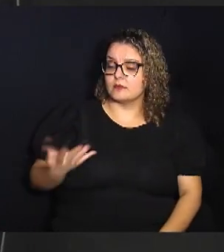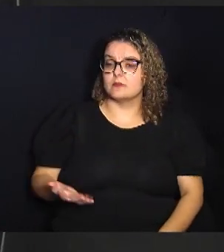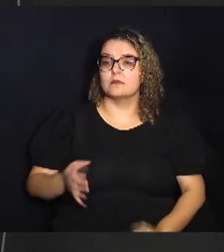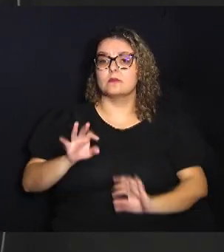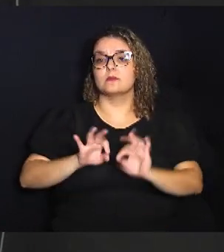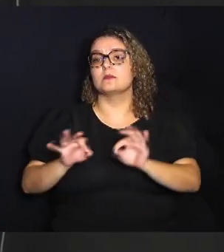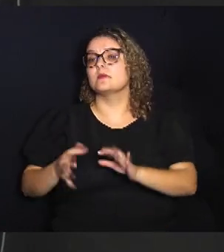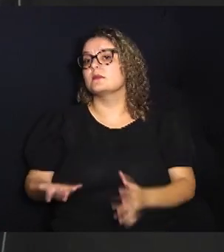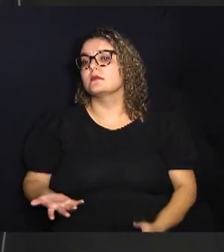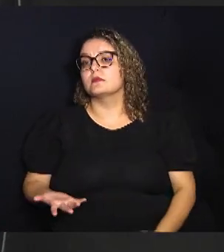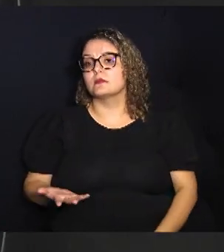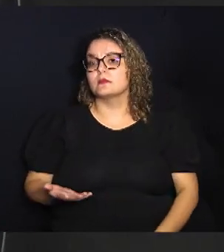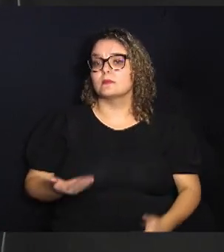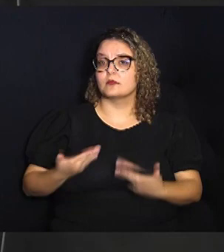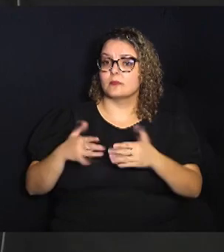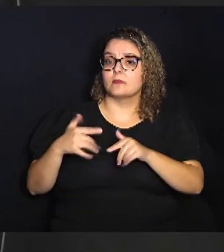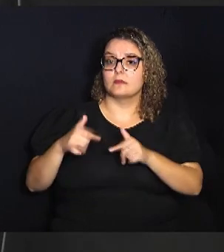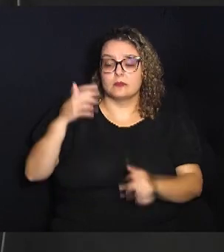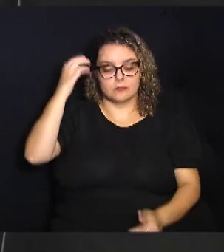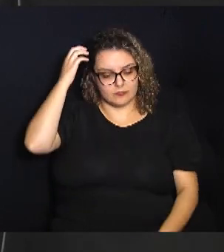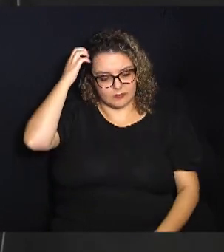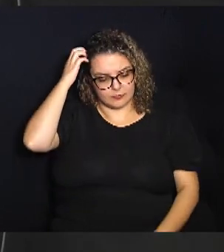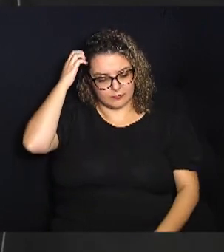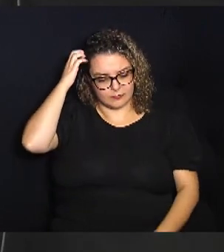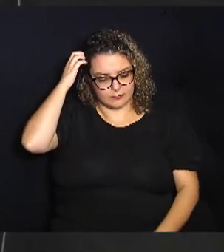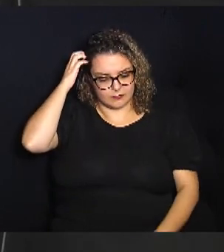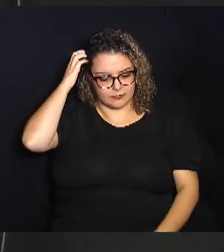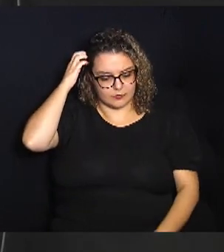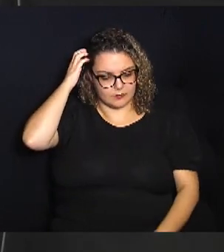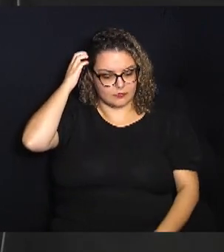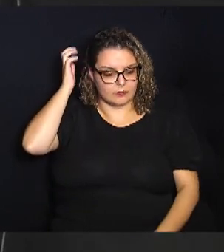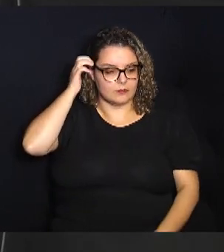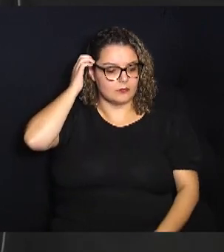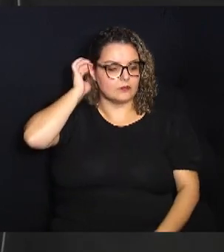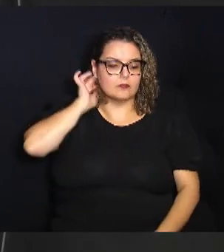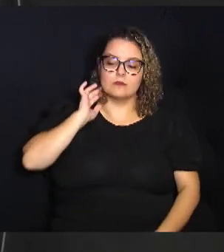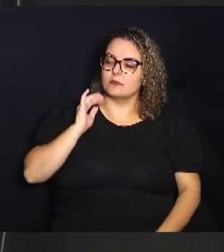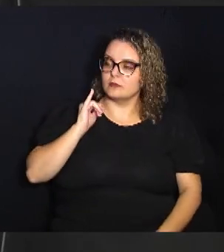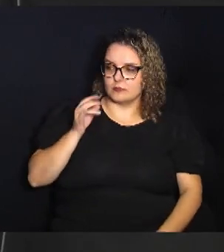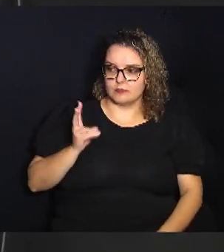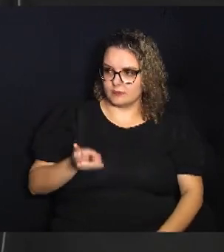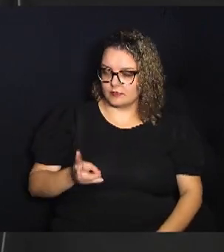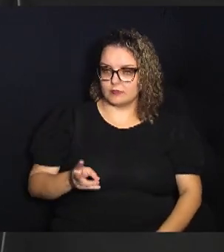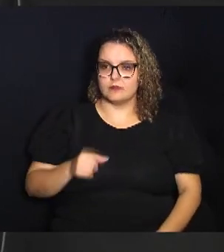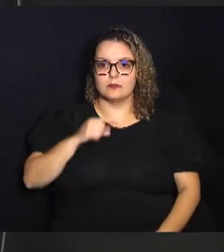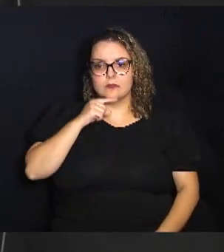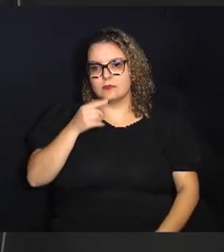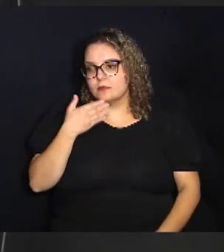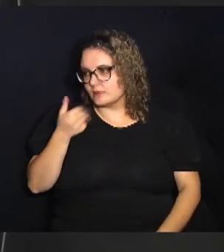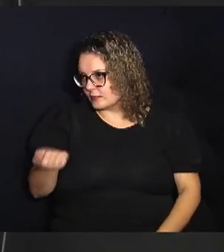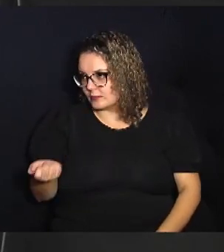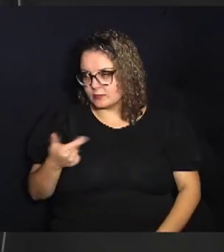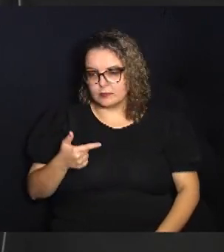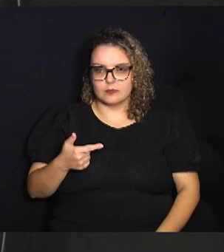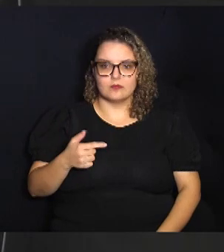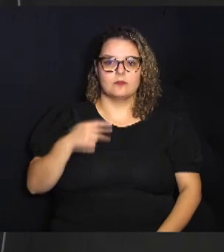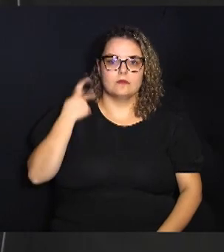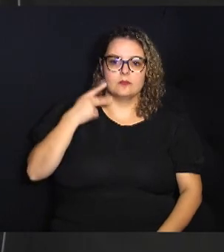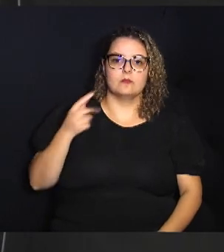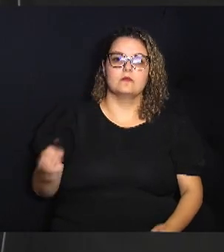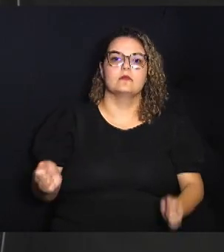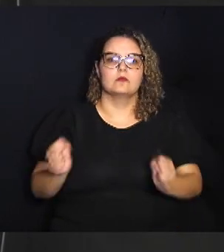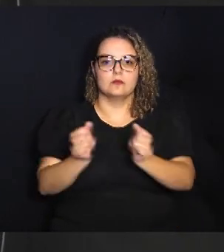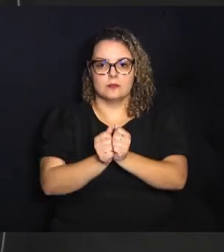seu projeto para gerar emprego? Eu digo sempre, Mirla, que ninguém melhor do que um vereador, juntamente